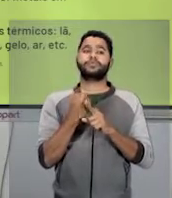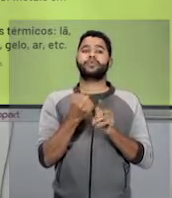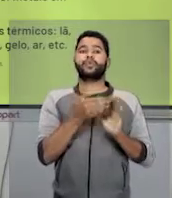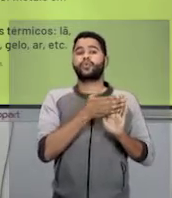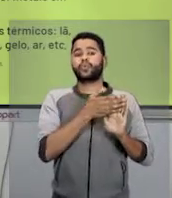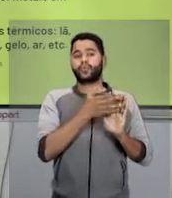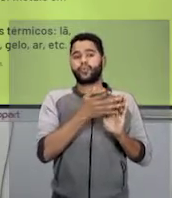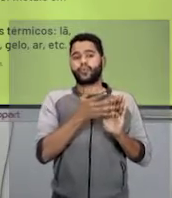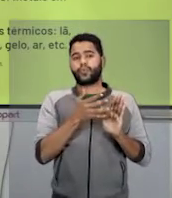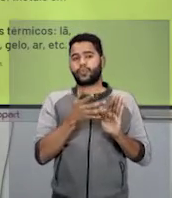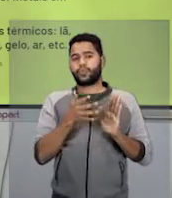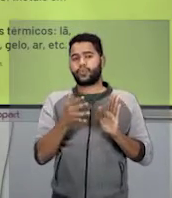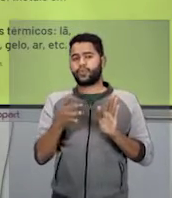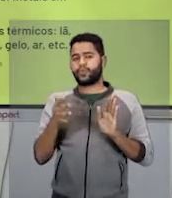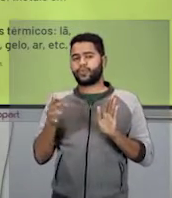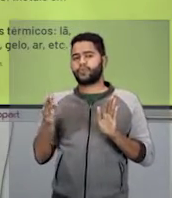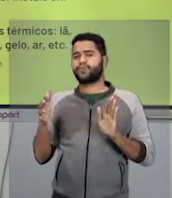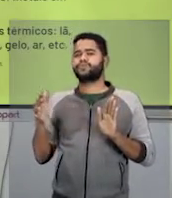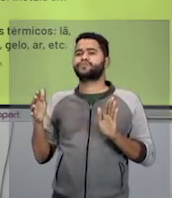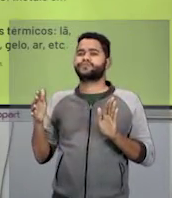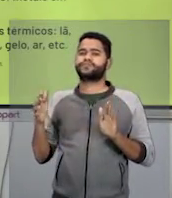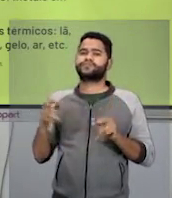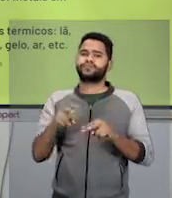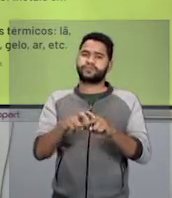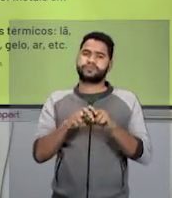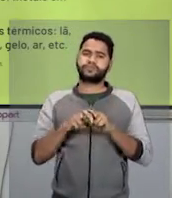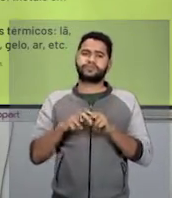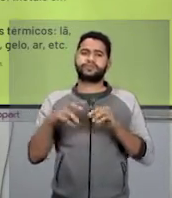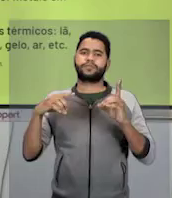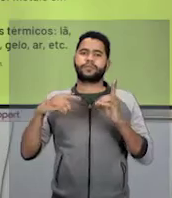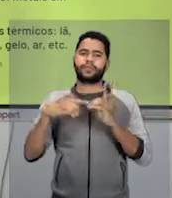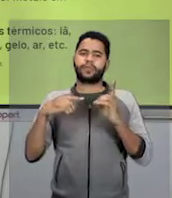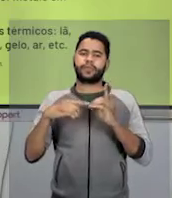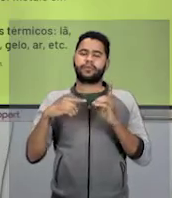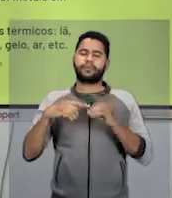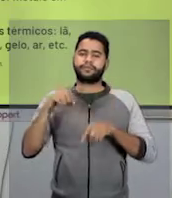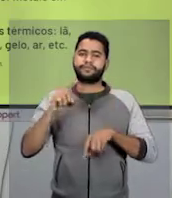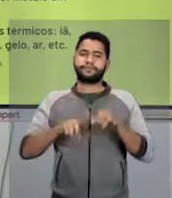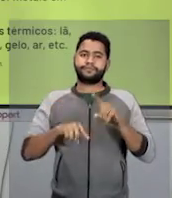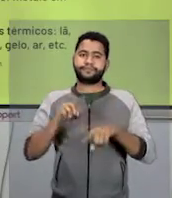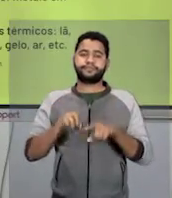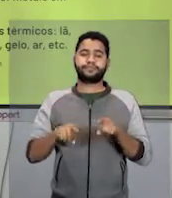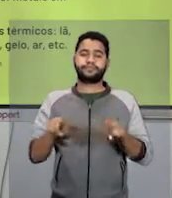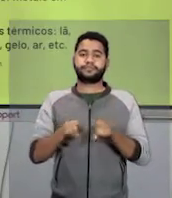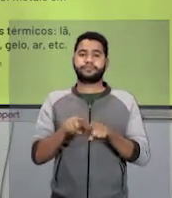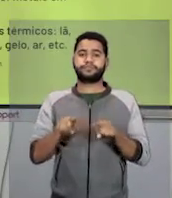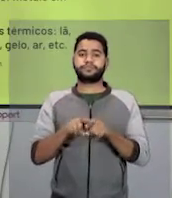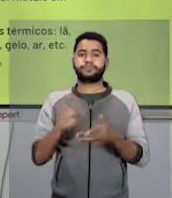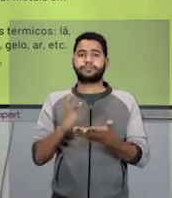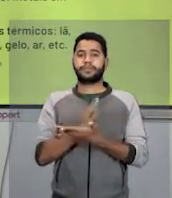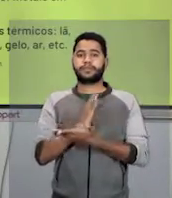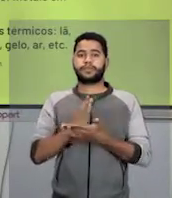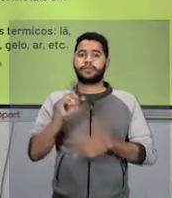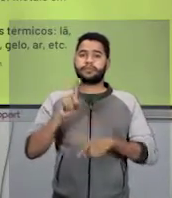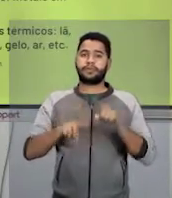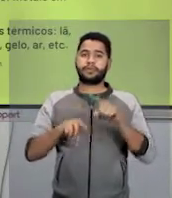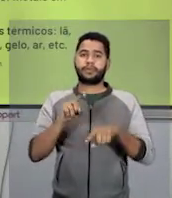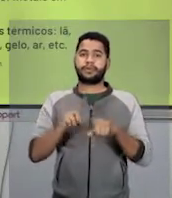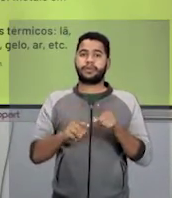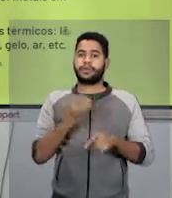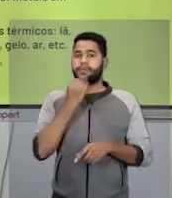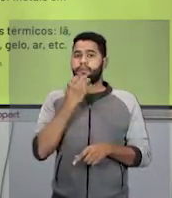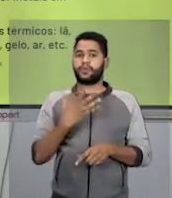durante, né, ela vai passar através das moléculas daquele material. Eu trouxe aqui alguns materiais bons